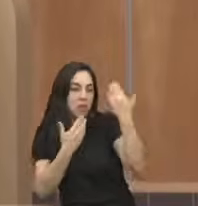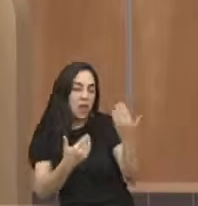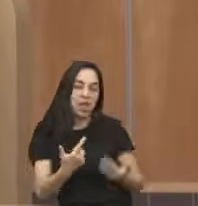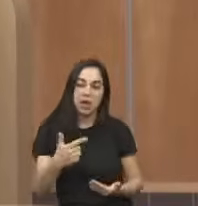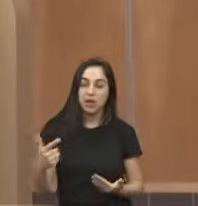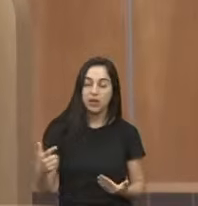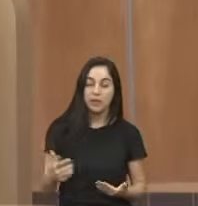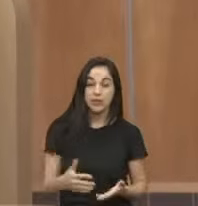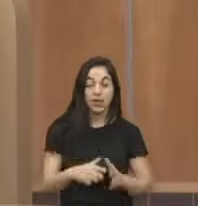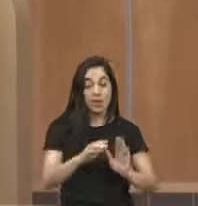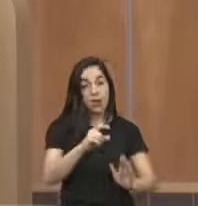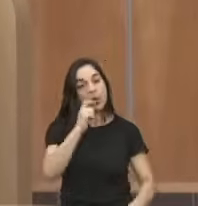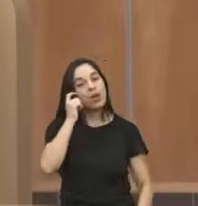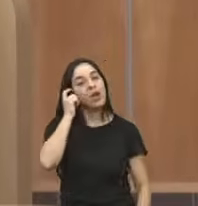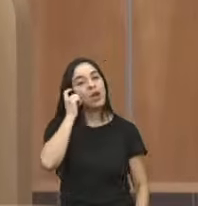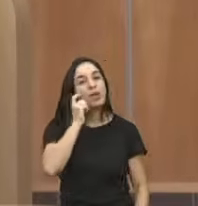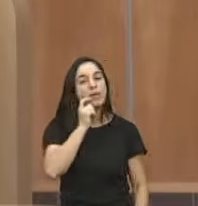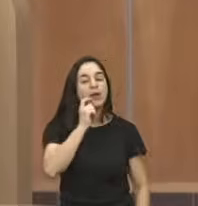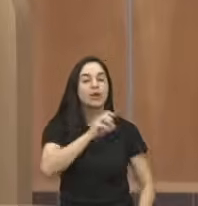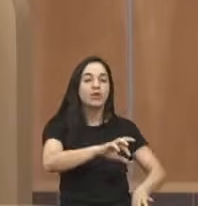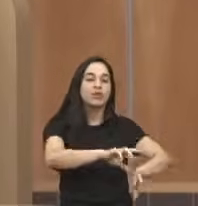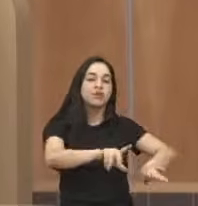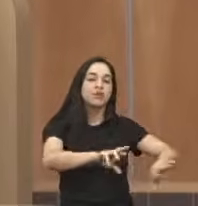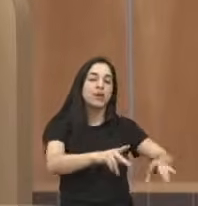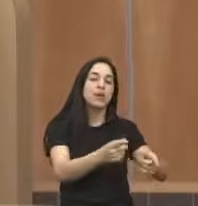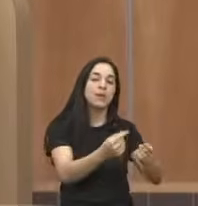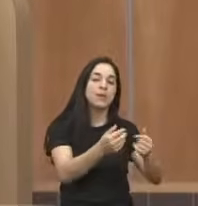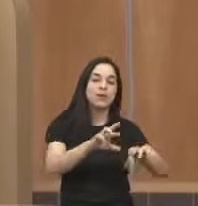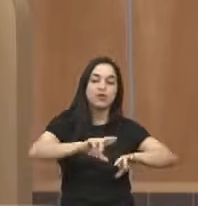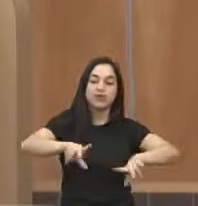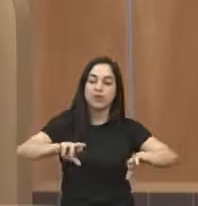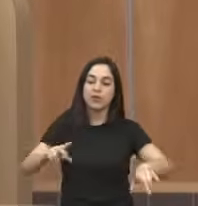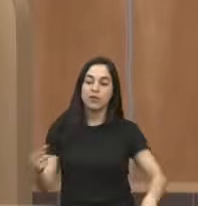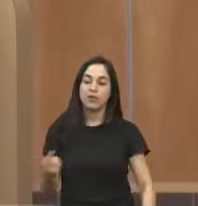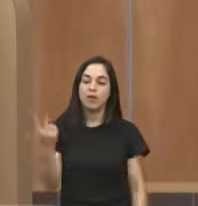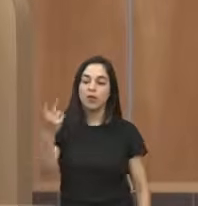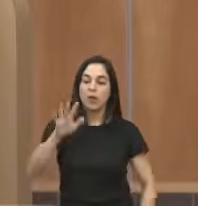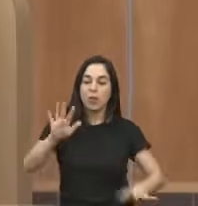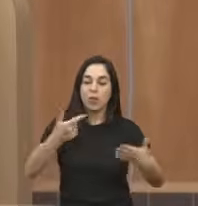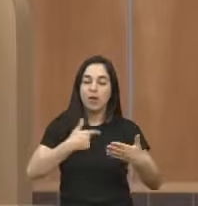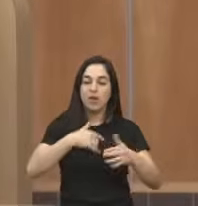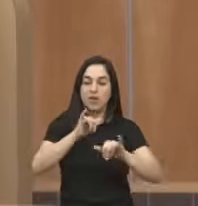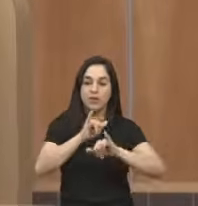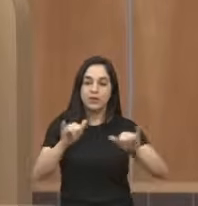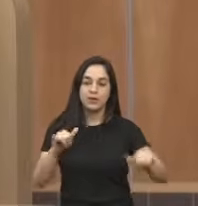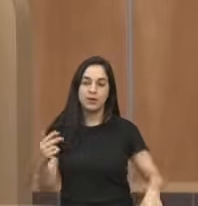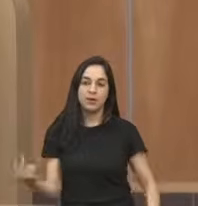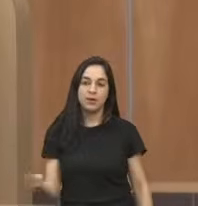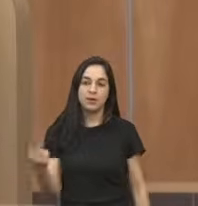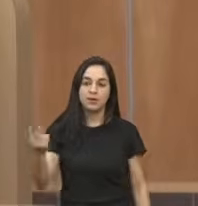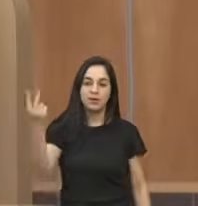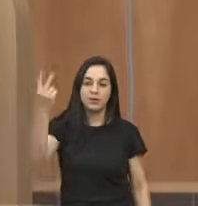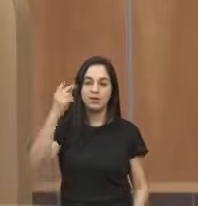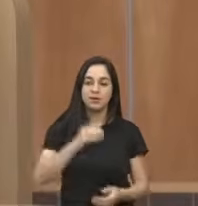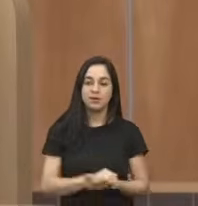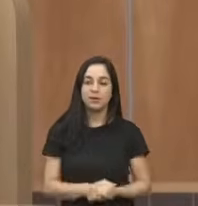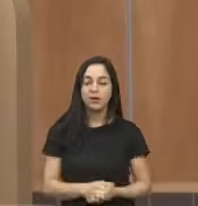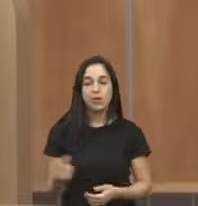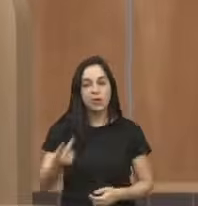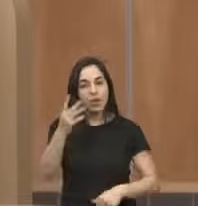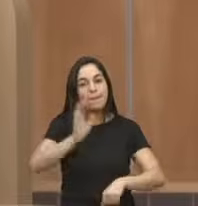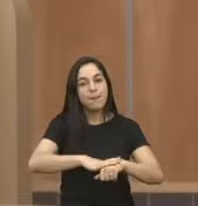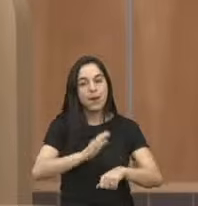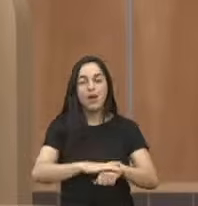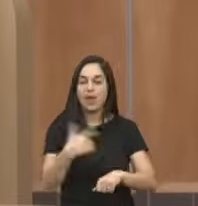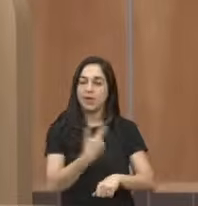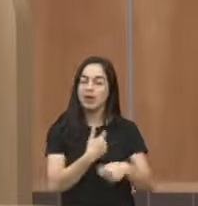para o Gabriel, preço é diferente de valor, então vamos prestar atenção. Quando a gente fala em valor, quanto que gasta aqui, o valor deles é bem maior, a gente tem que homenagear